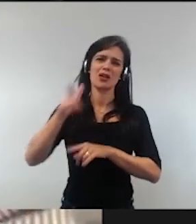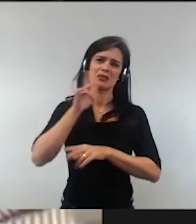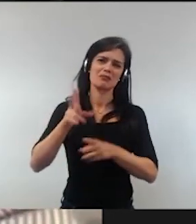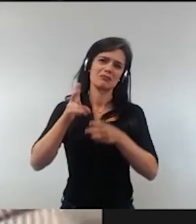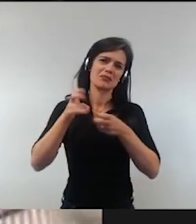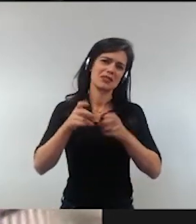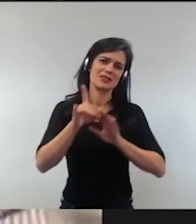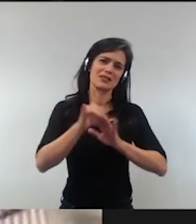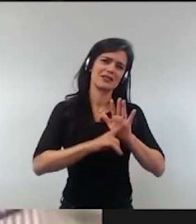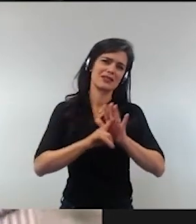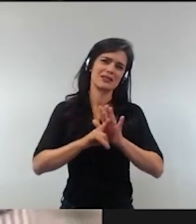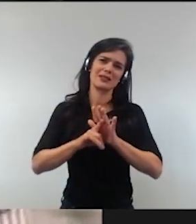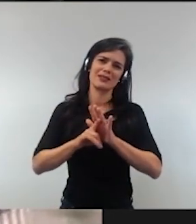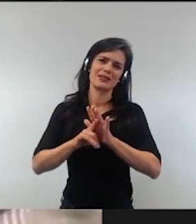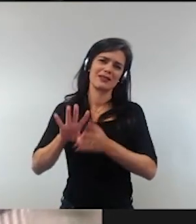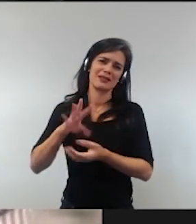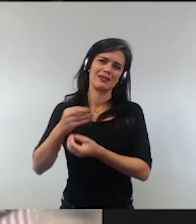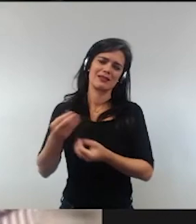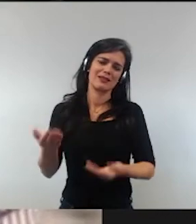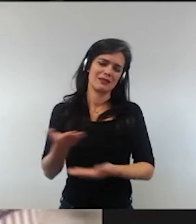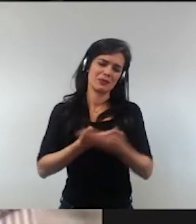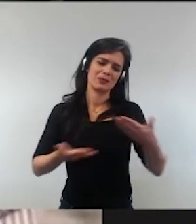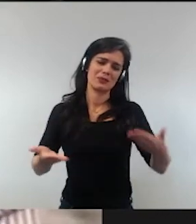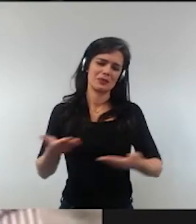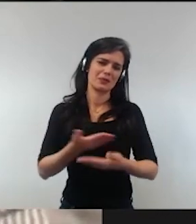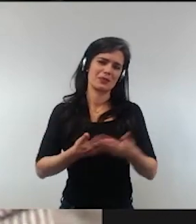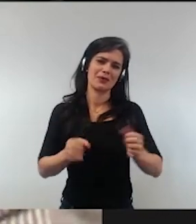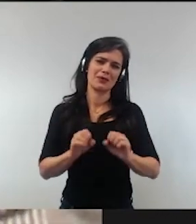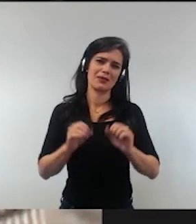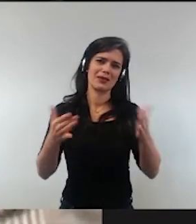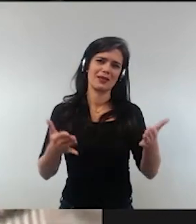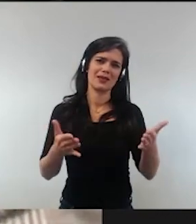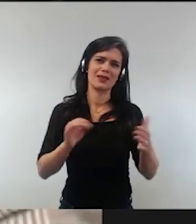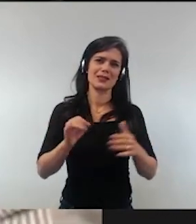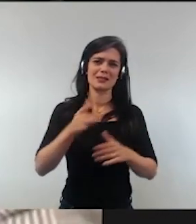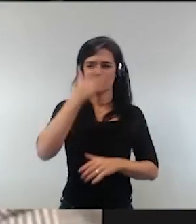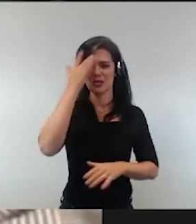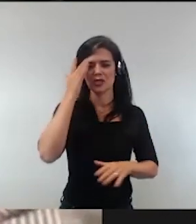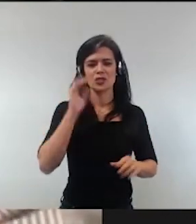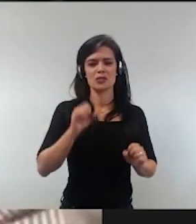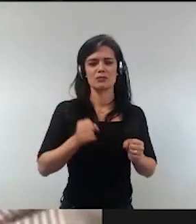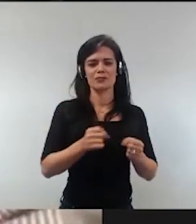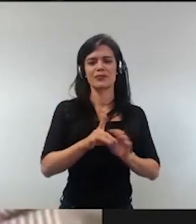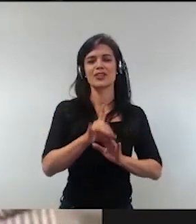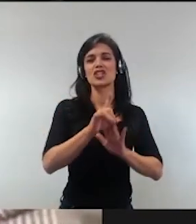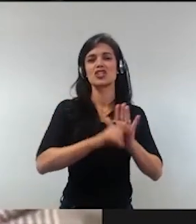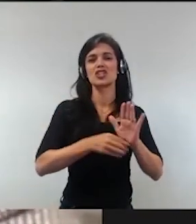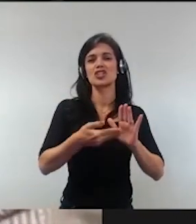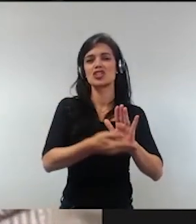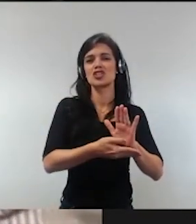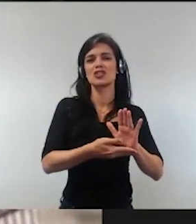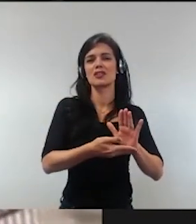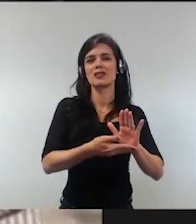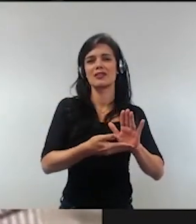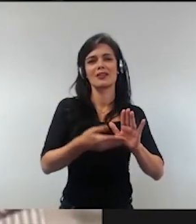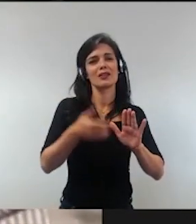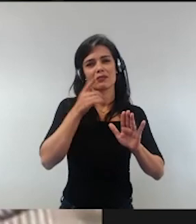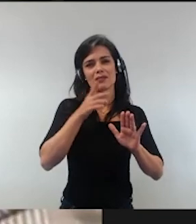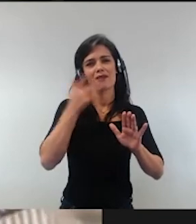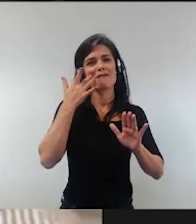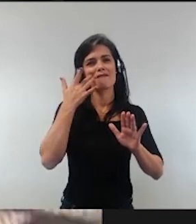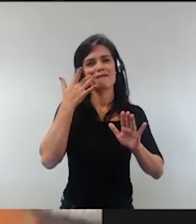a relação e vice-versa, não? Quem se dedica ao direito é impossível que não perceba isso.